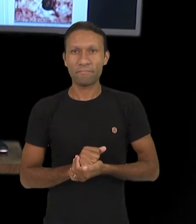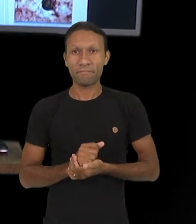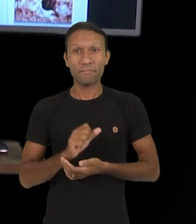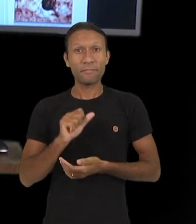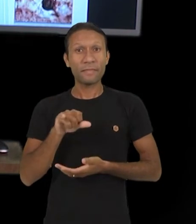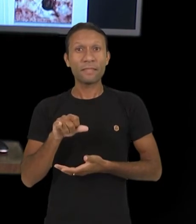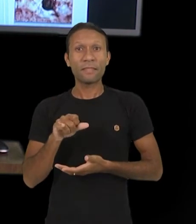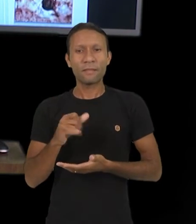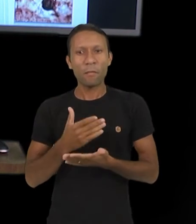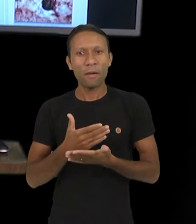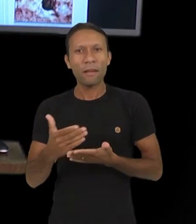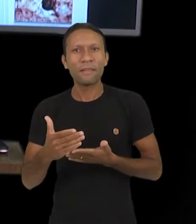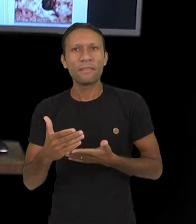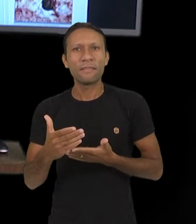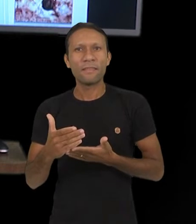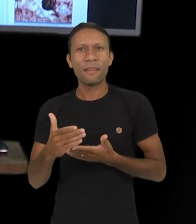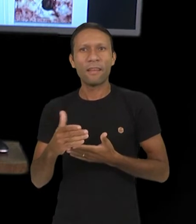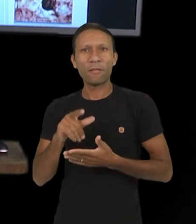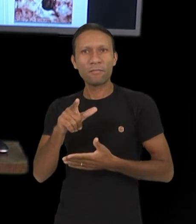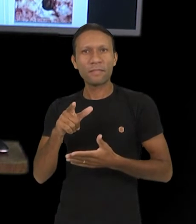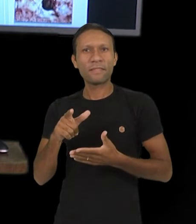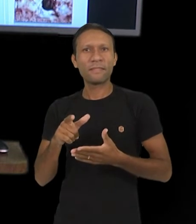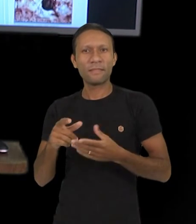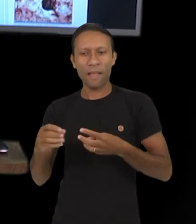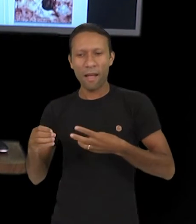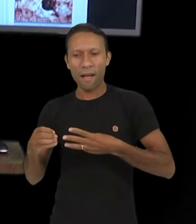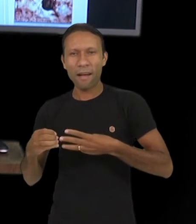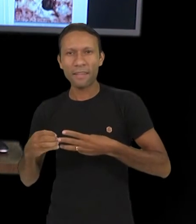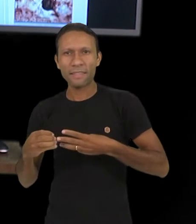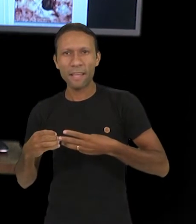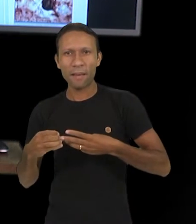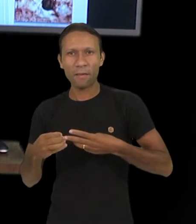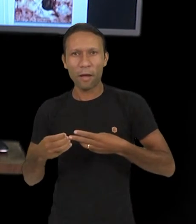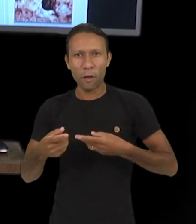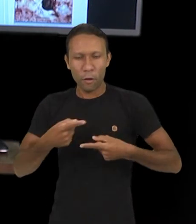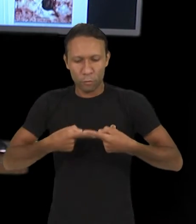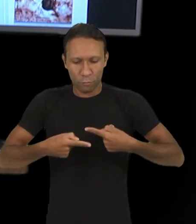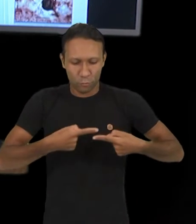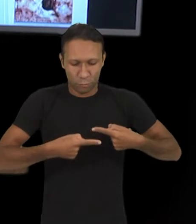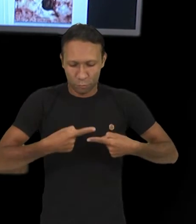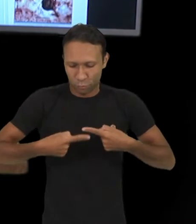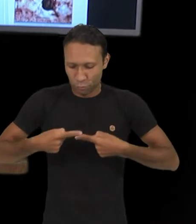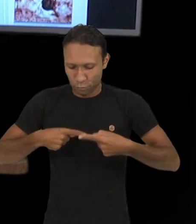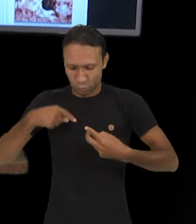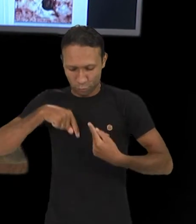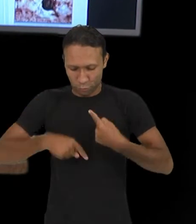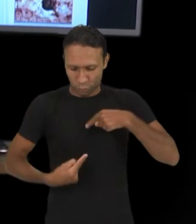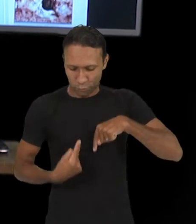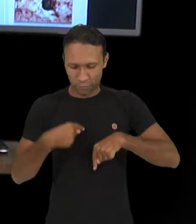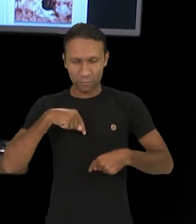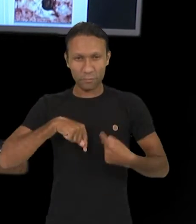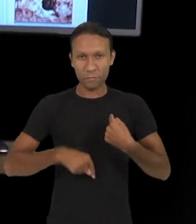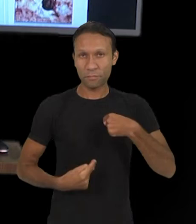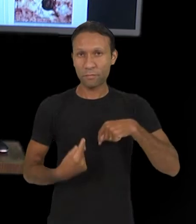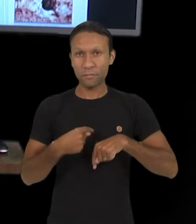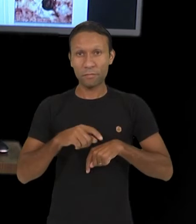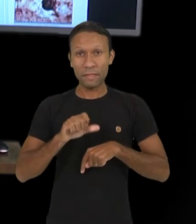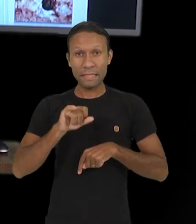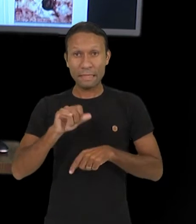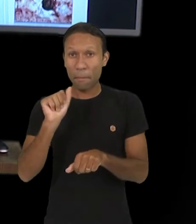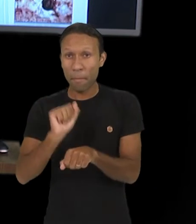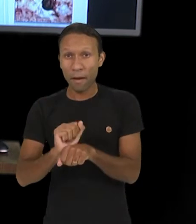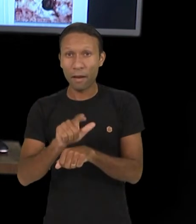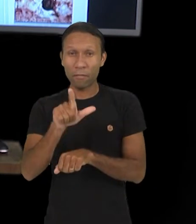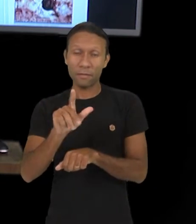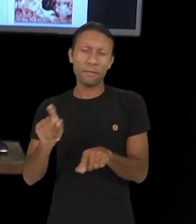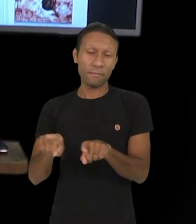momento que suas células funcionam, você, por consequência, funciona também. A partir do momento que suas células param de funcionar, você